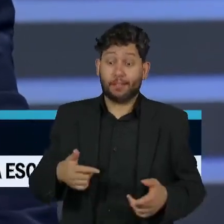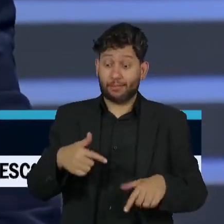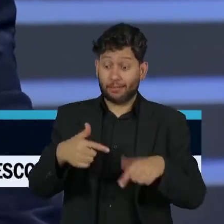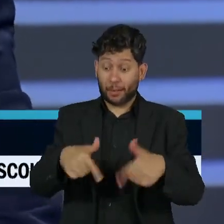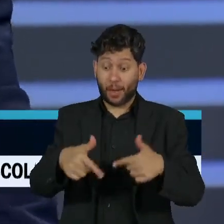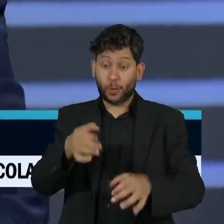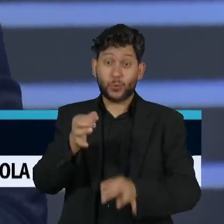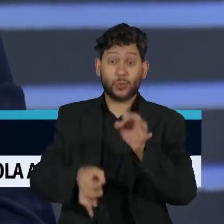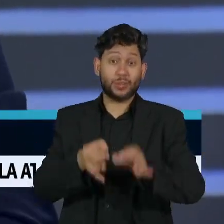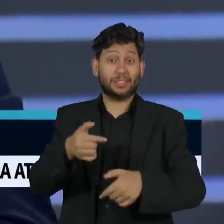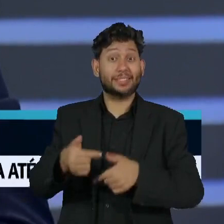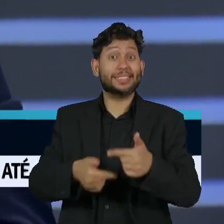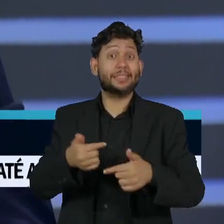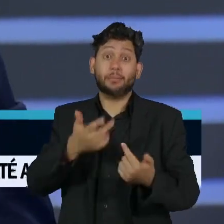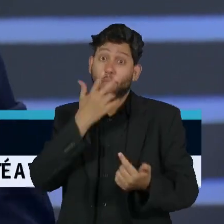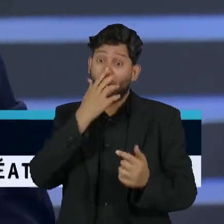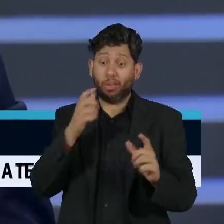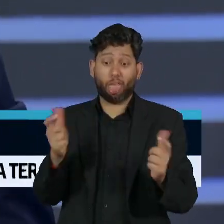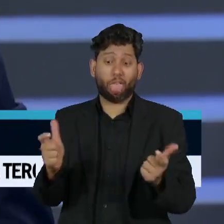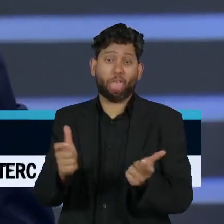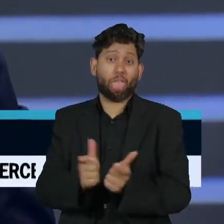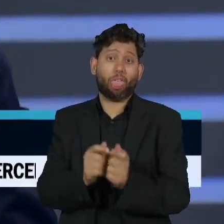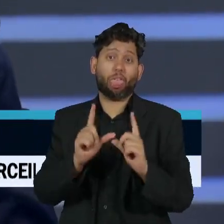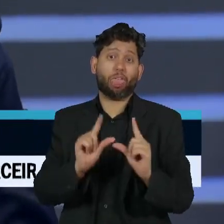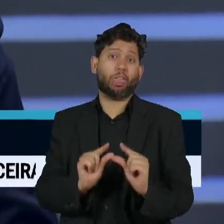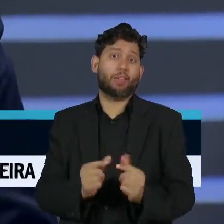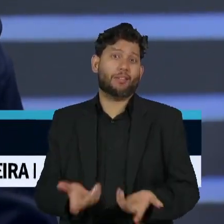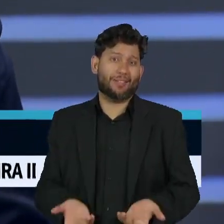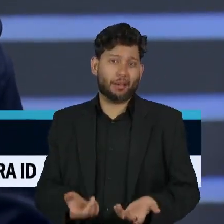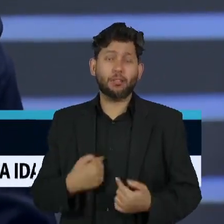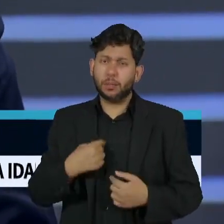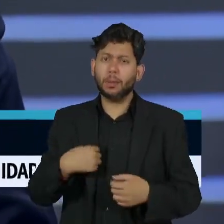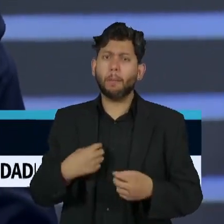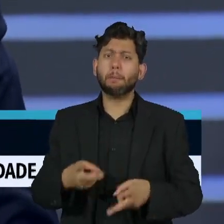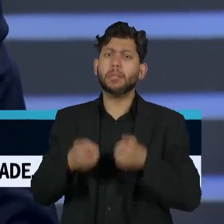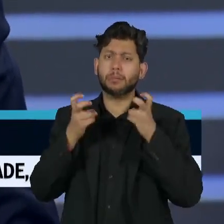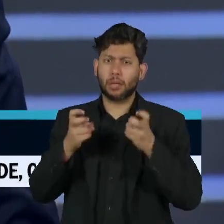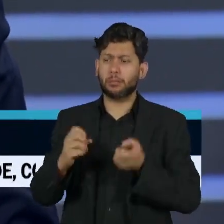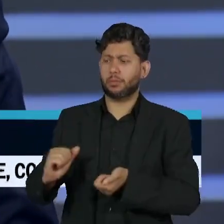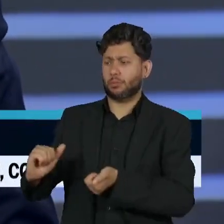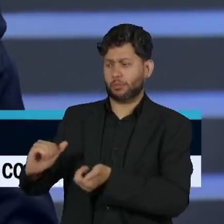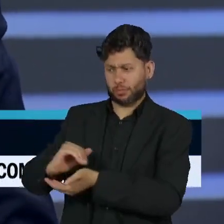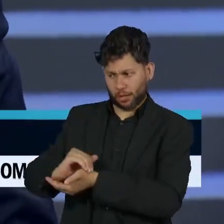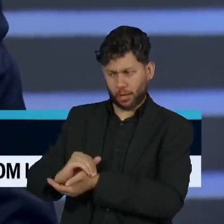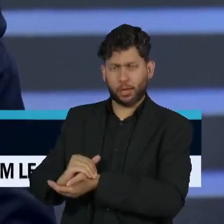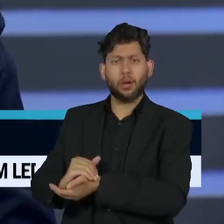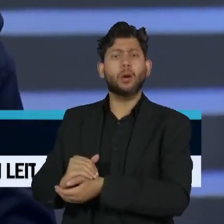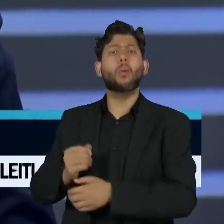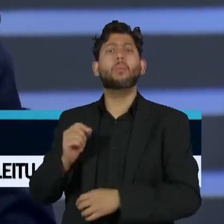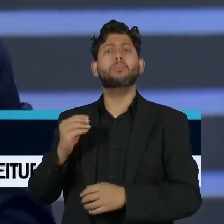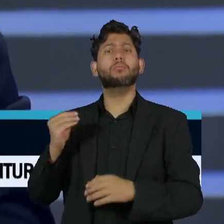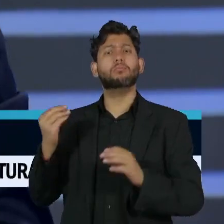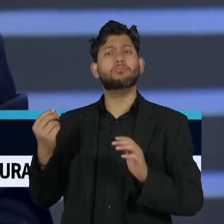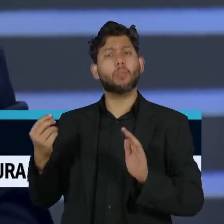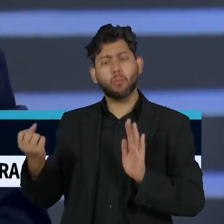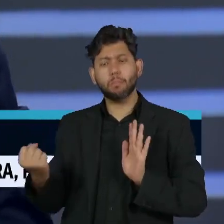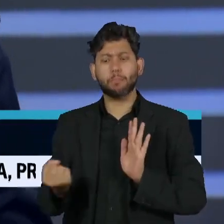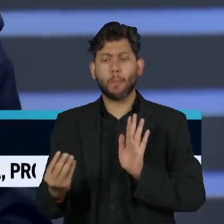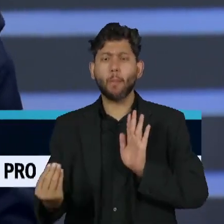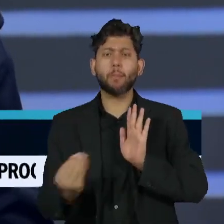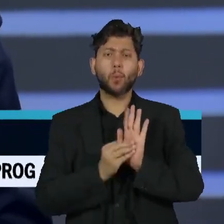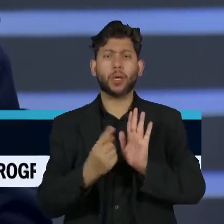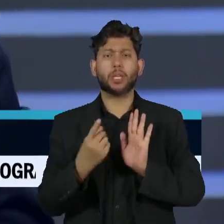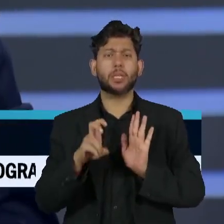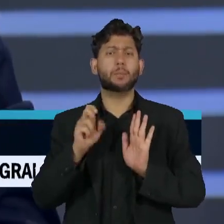é essa questão porque dá perfeitamente para compreender o Supremo Tribunal Federal botou essa régua dos 15.000 ou seja não são pessoas